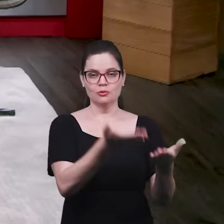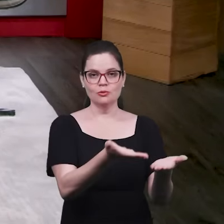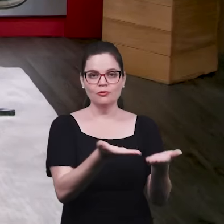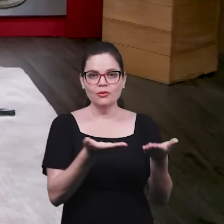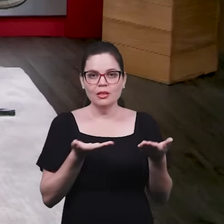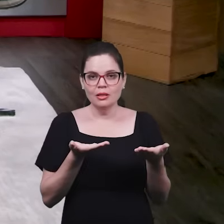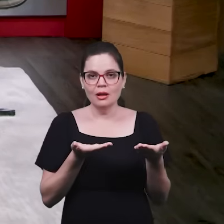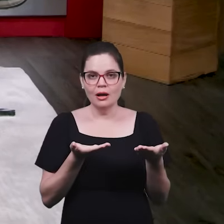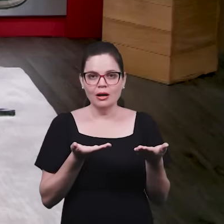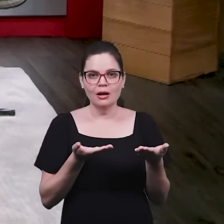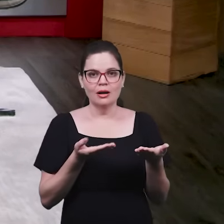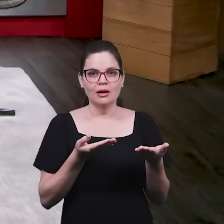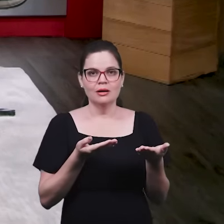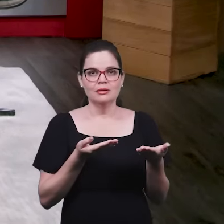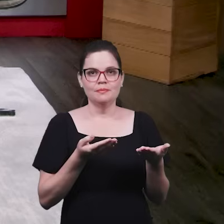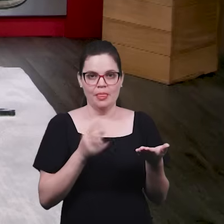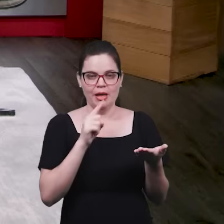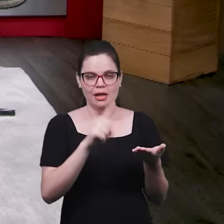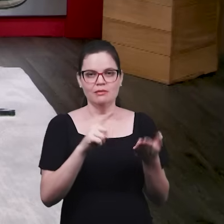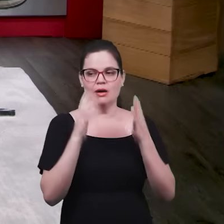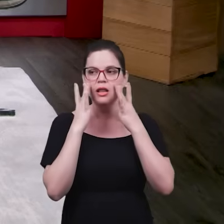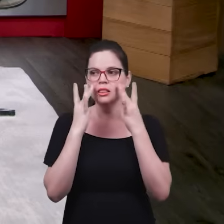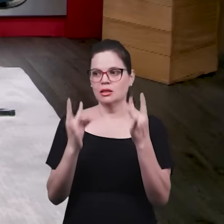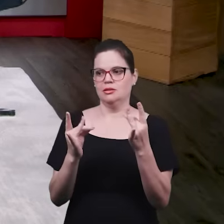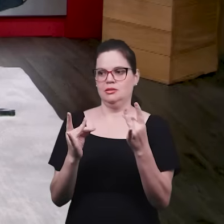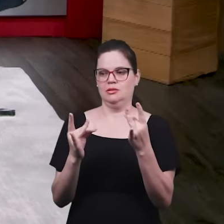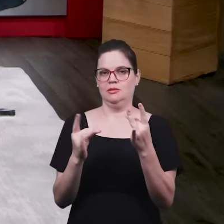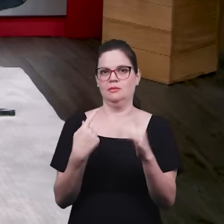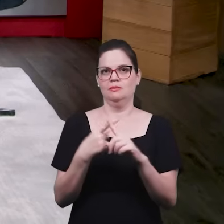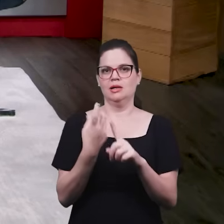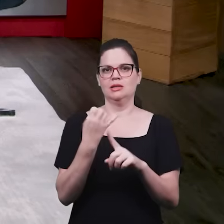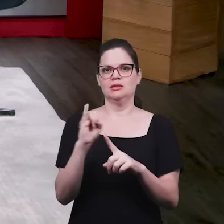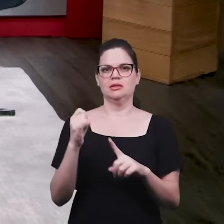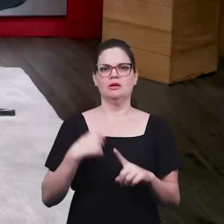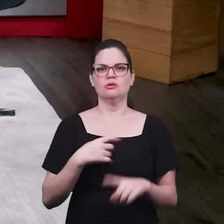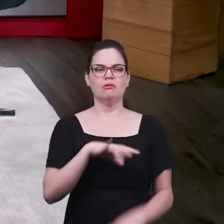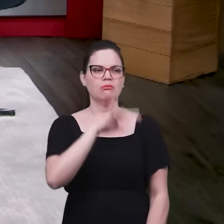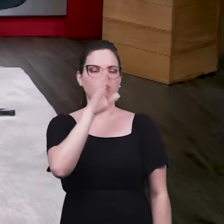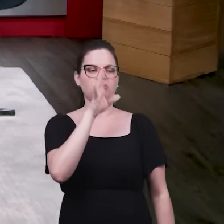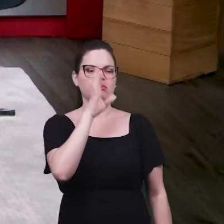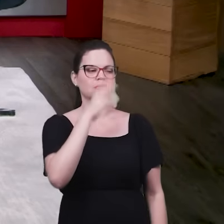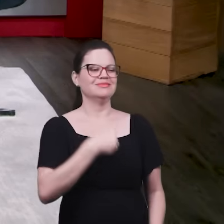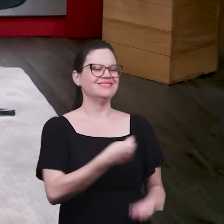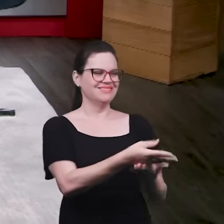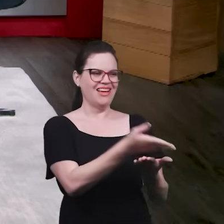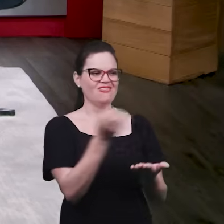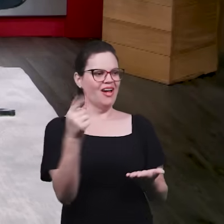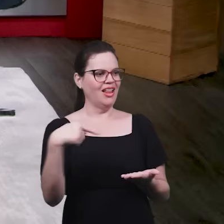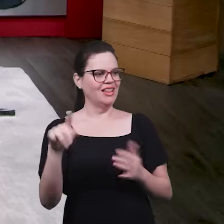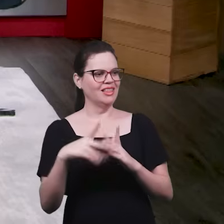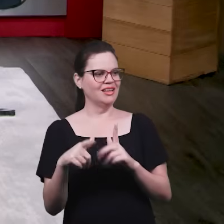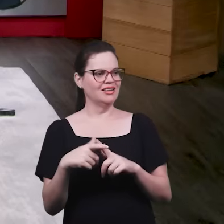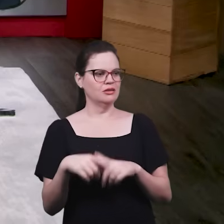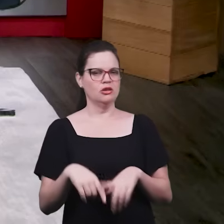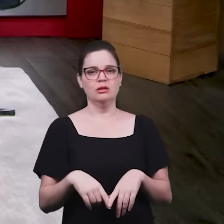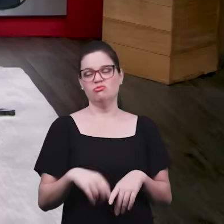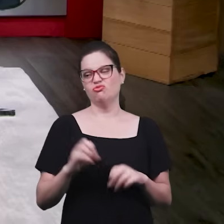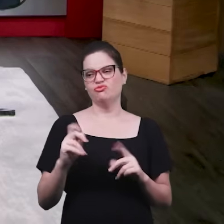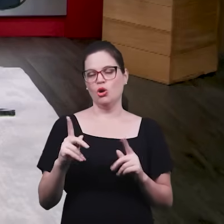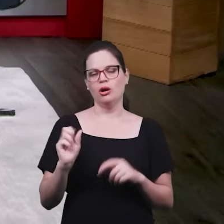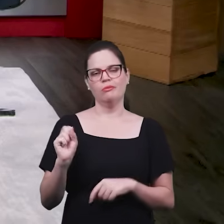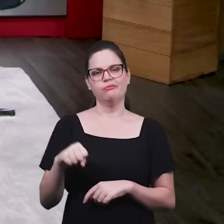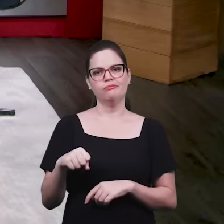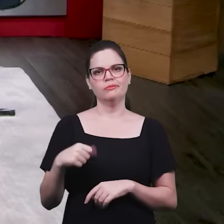dar importância para o convite que nós damos. Se nós convidamos de forma genérica, se ele nos responder, vai nos responder de forma